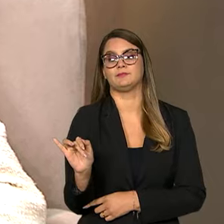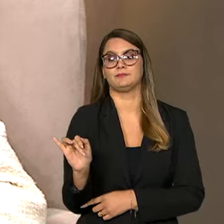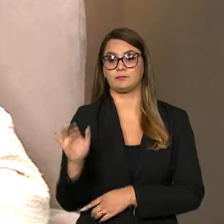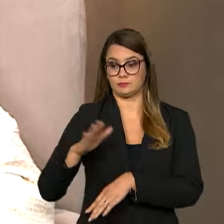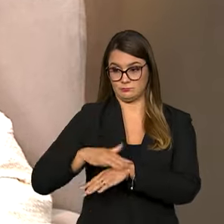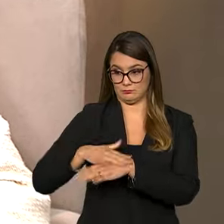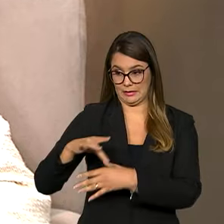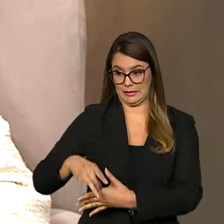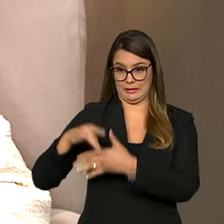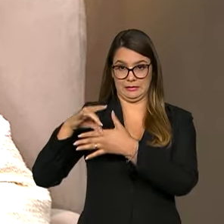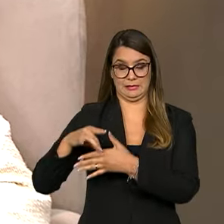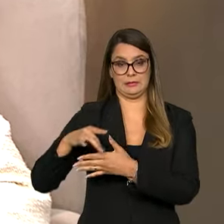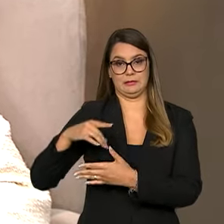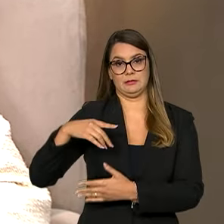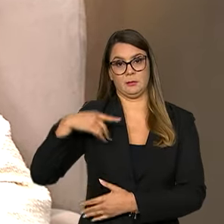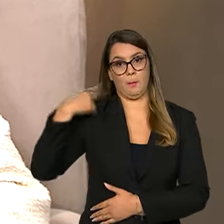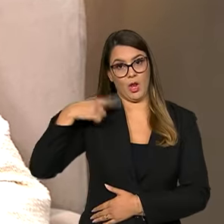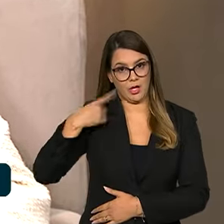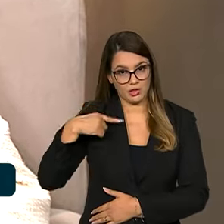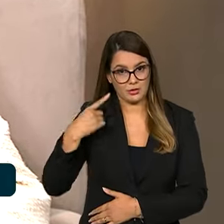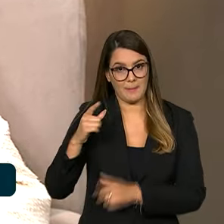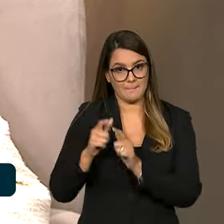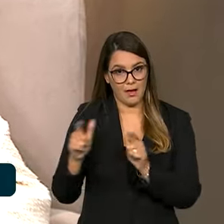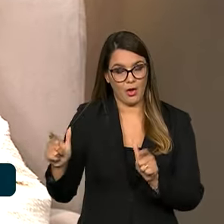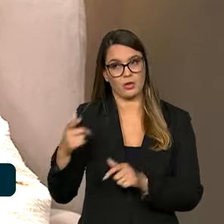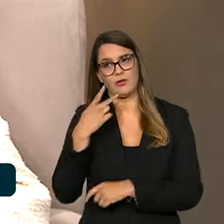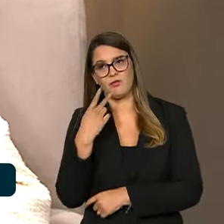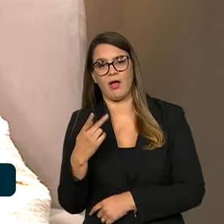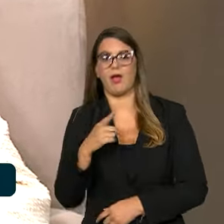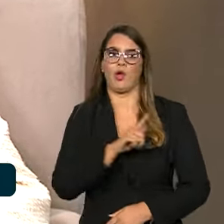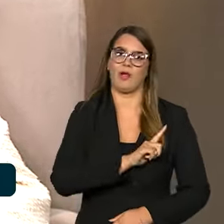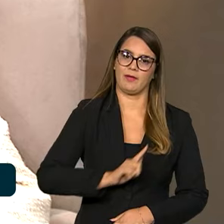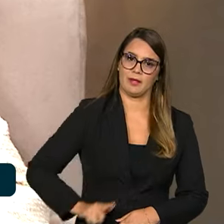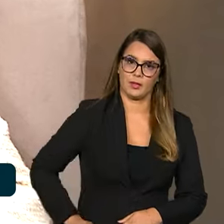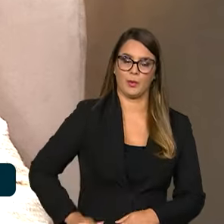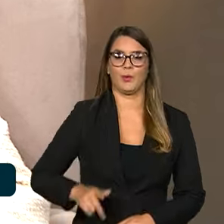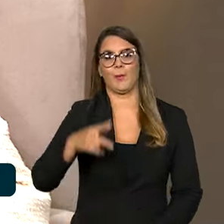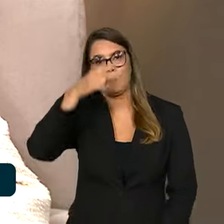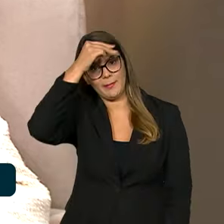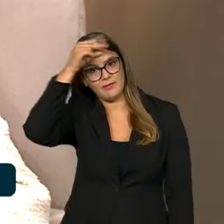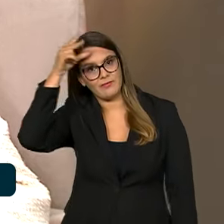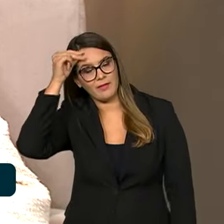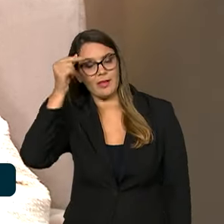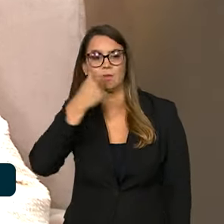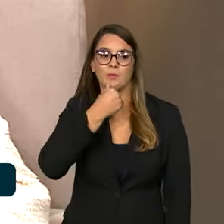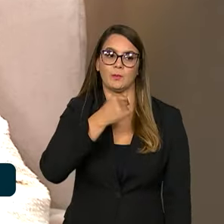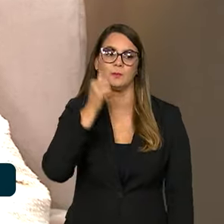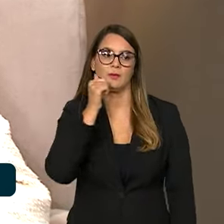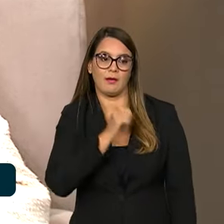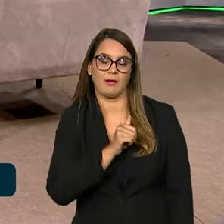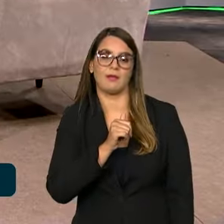liderança política maior E aí eu falo de governadores de prefeitas prefeitos